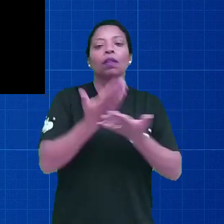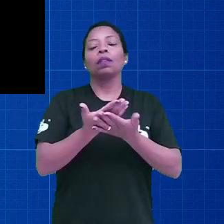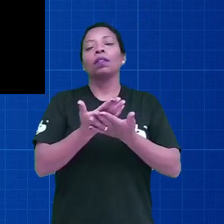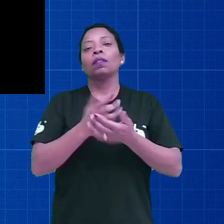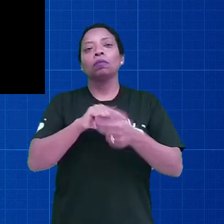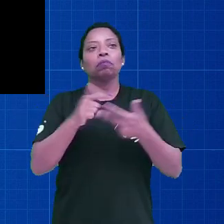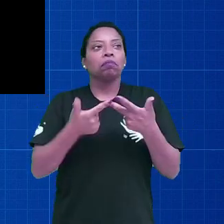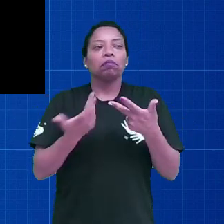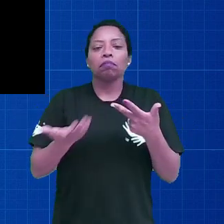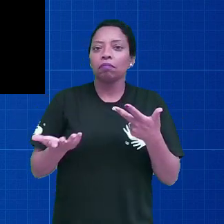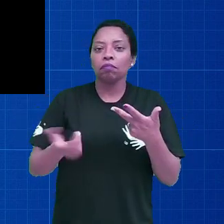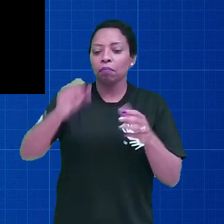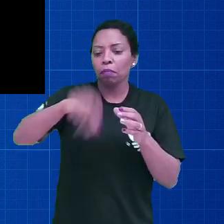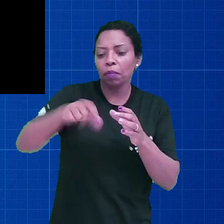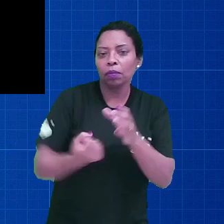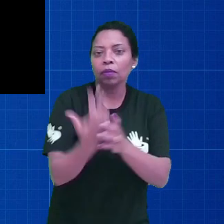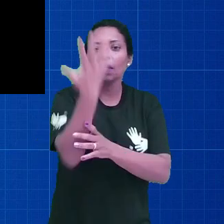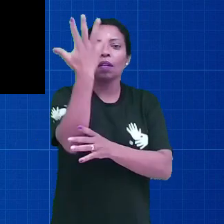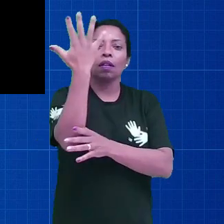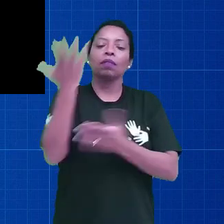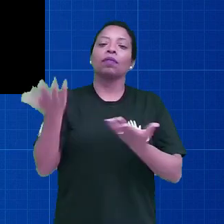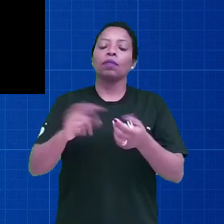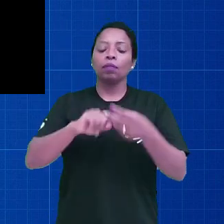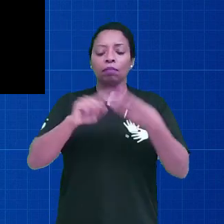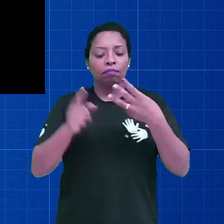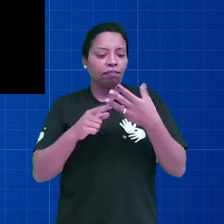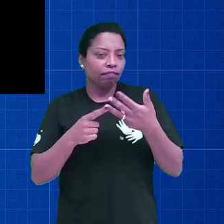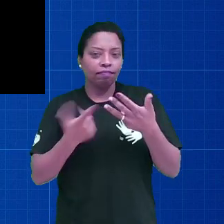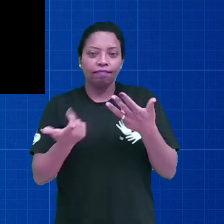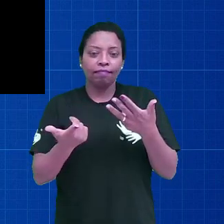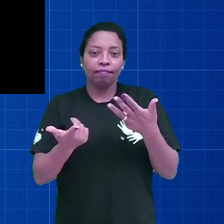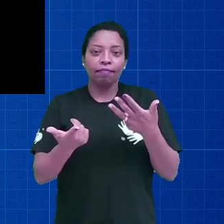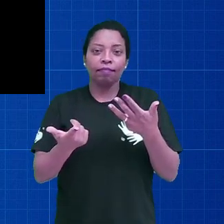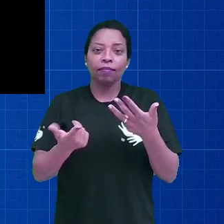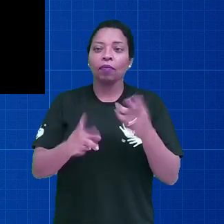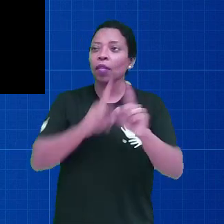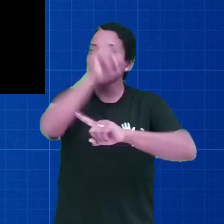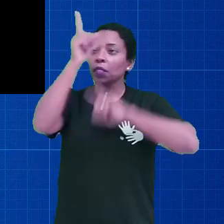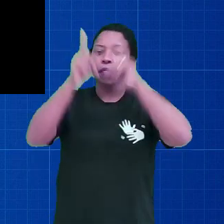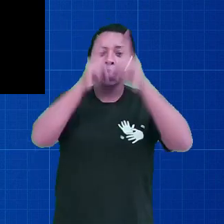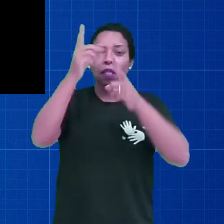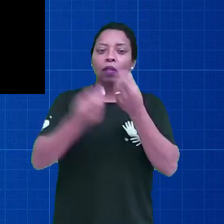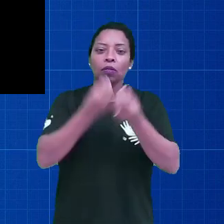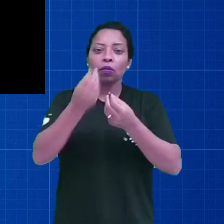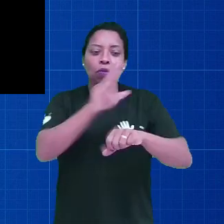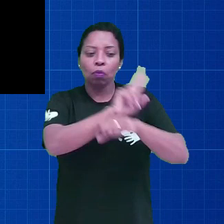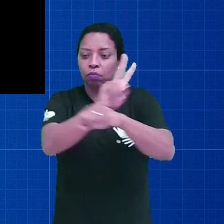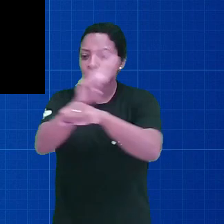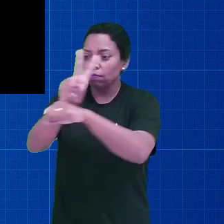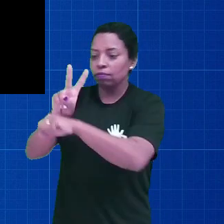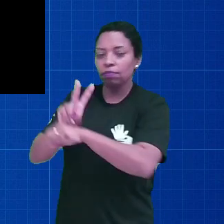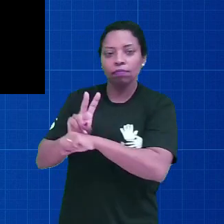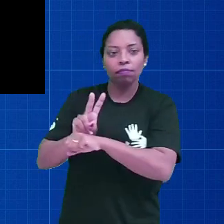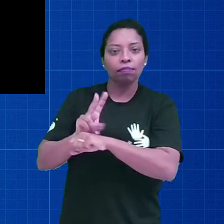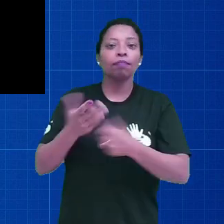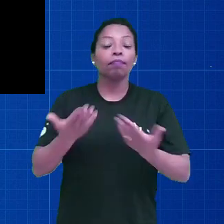de plantio de árvores, a questão de criação de unidades de conservação,